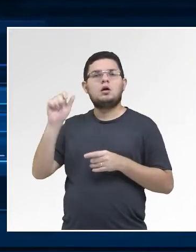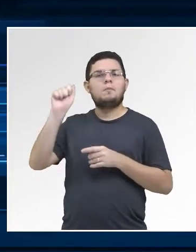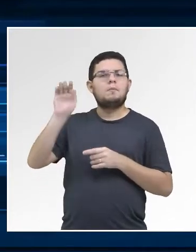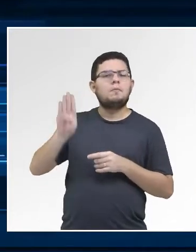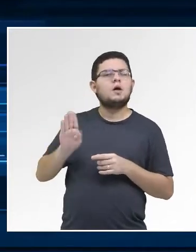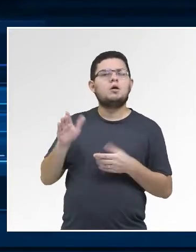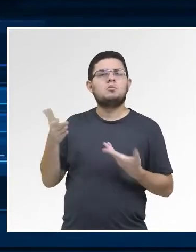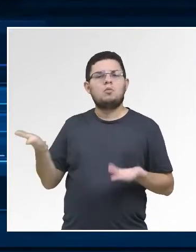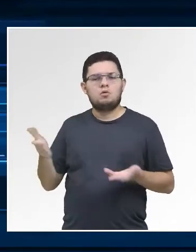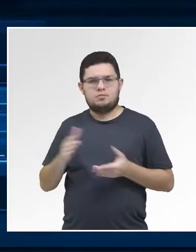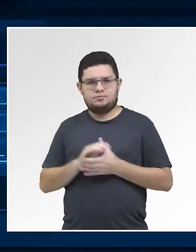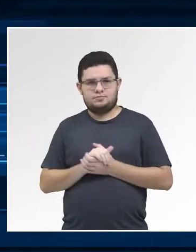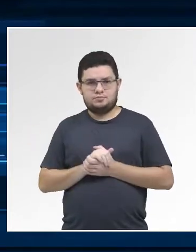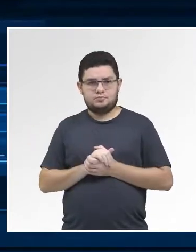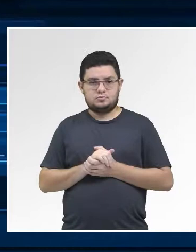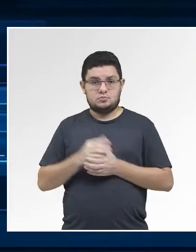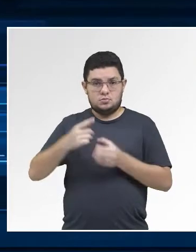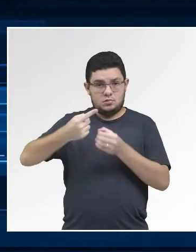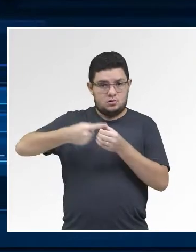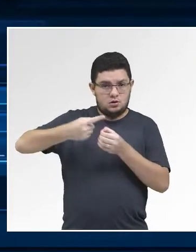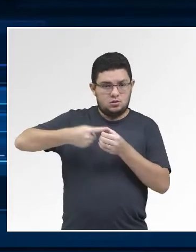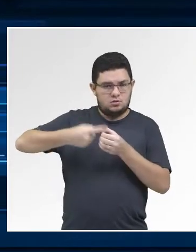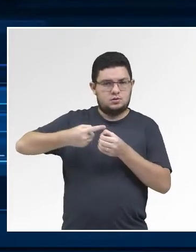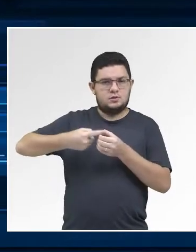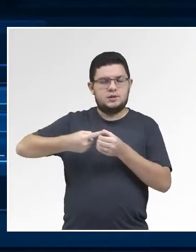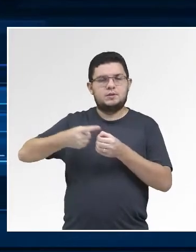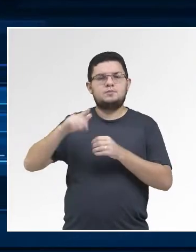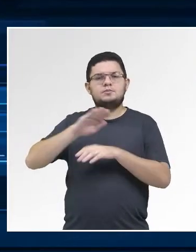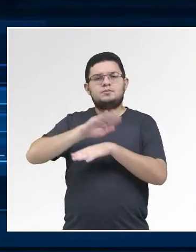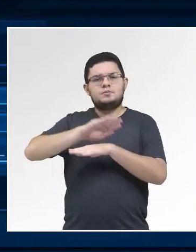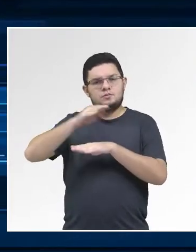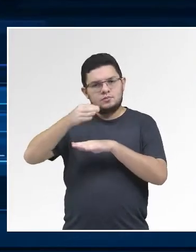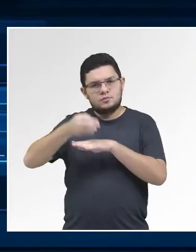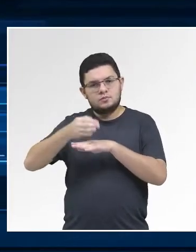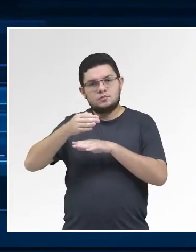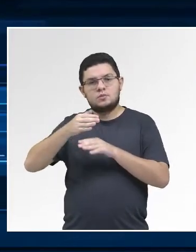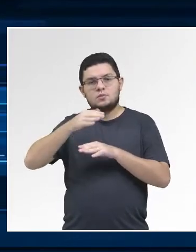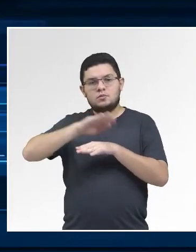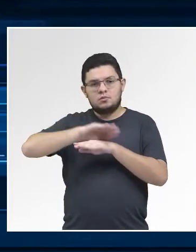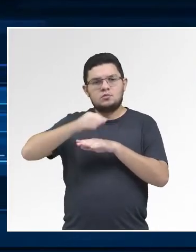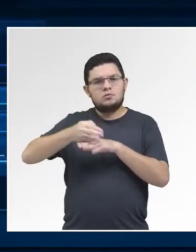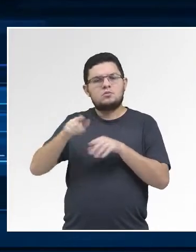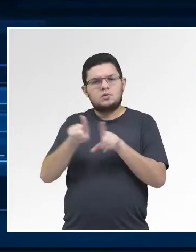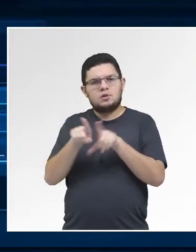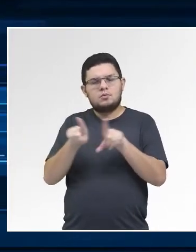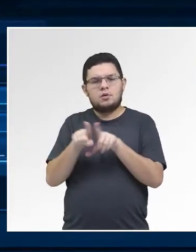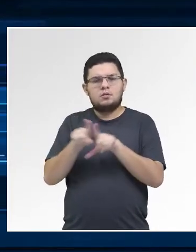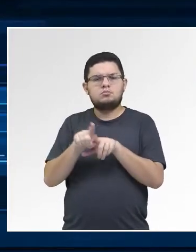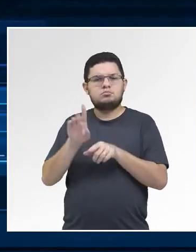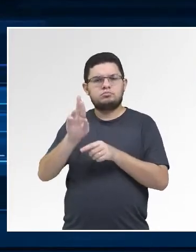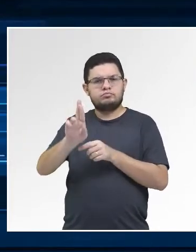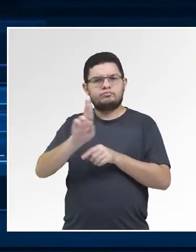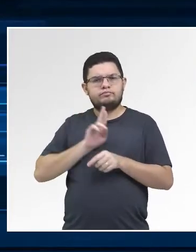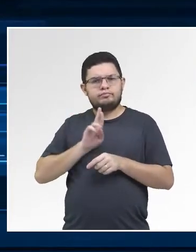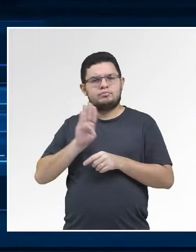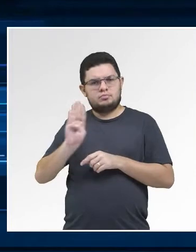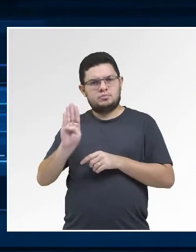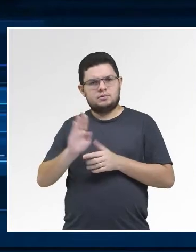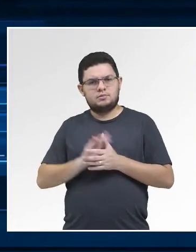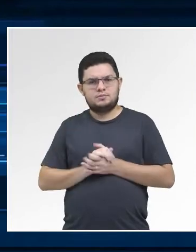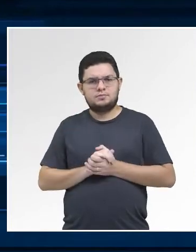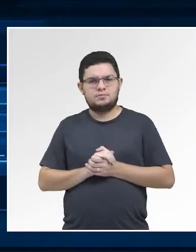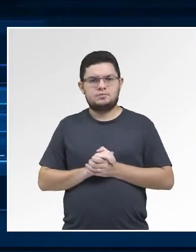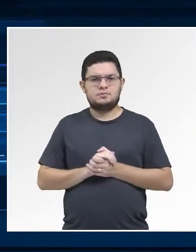B? Manacapuru F12 também está dizendo que é a letra B. Então, gente, a resposta correta não